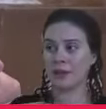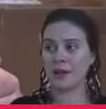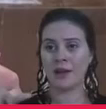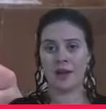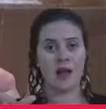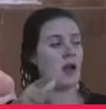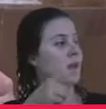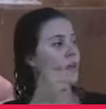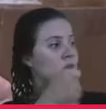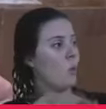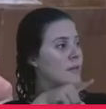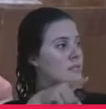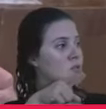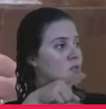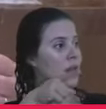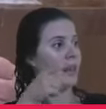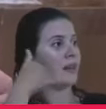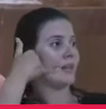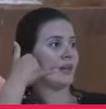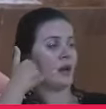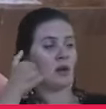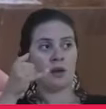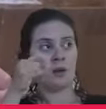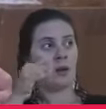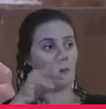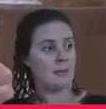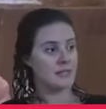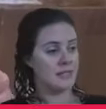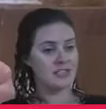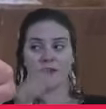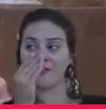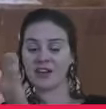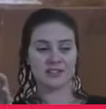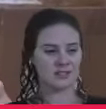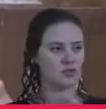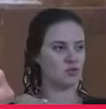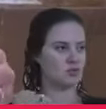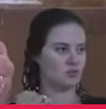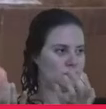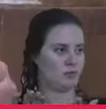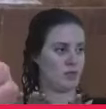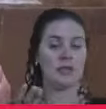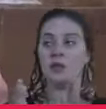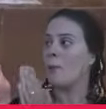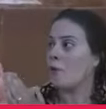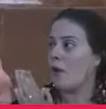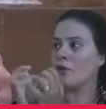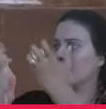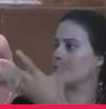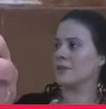preciso ligar presente presente está aqui na minha frente por favor explica para ele que essa operação não pode ser feita sem